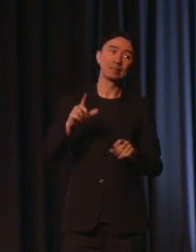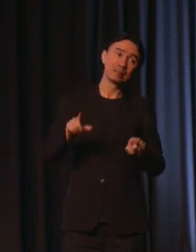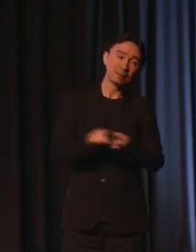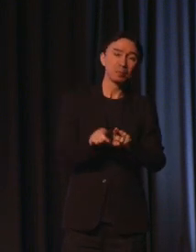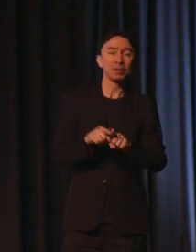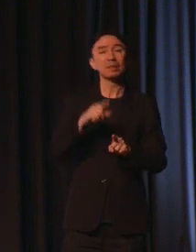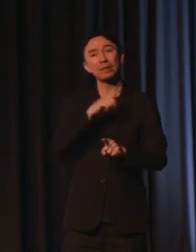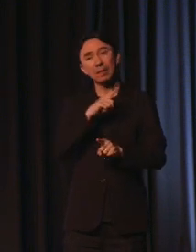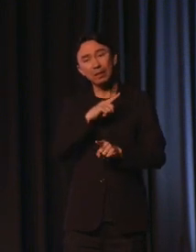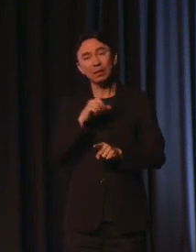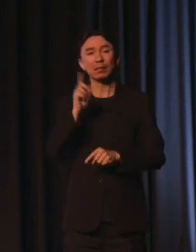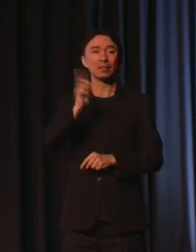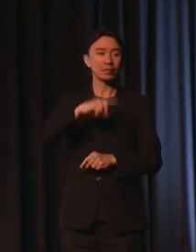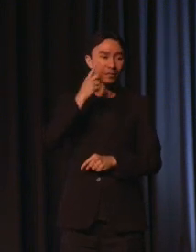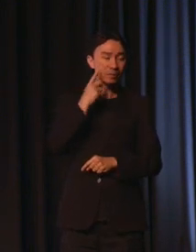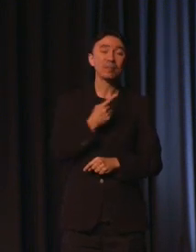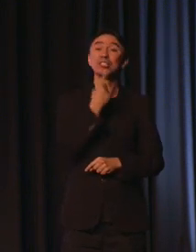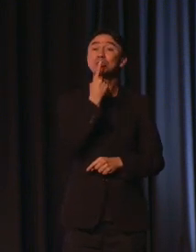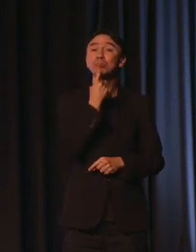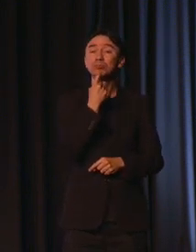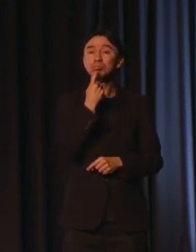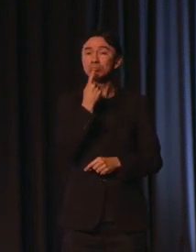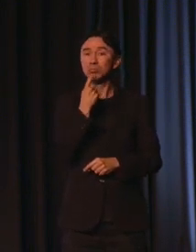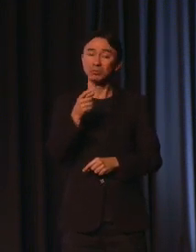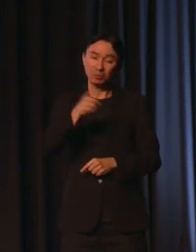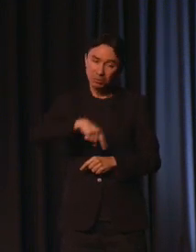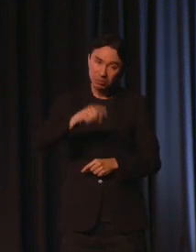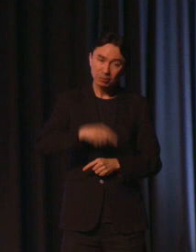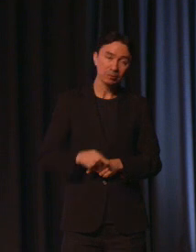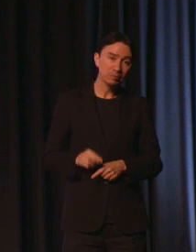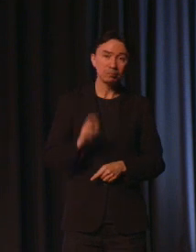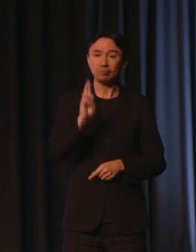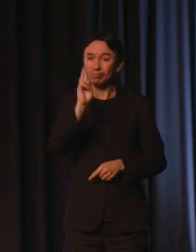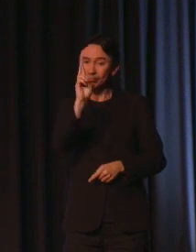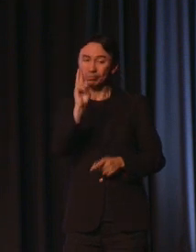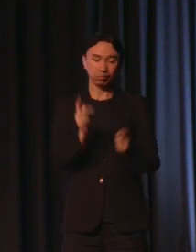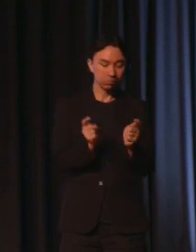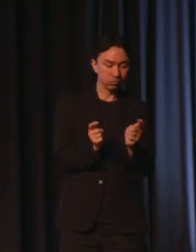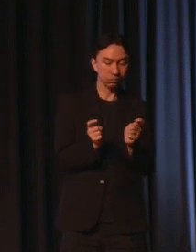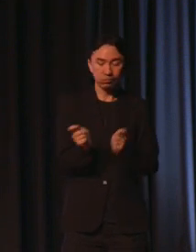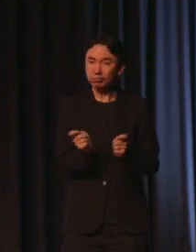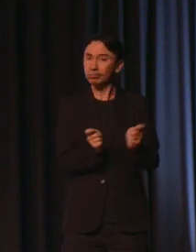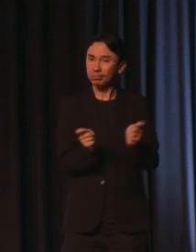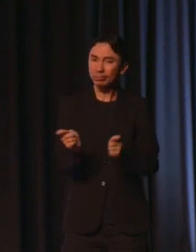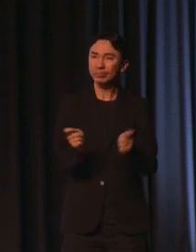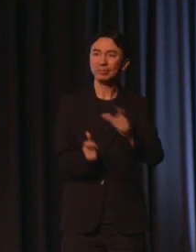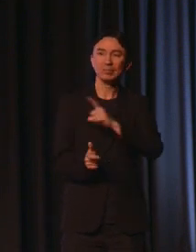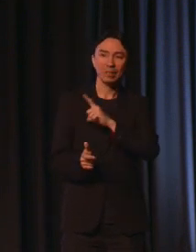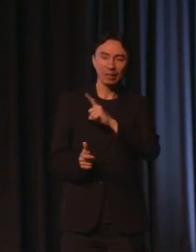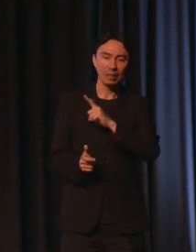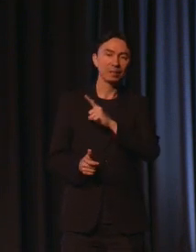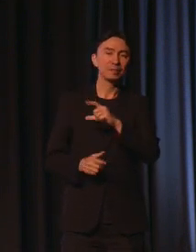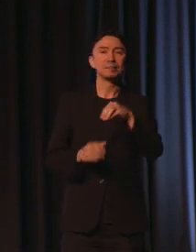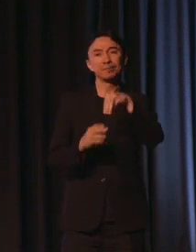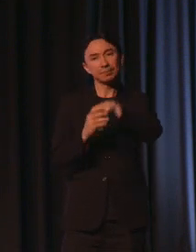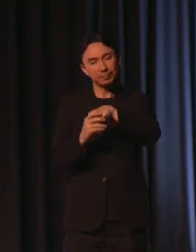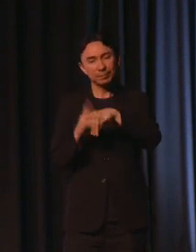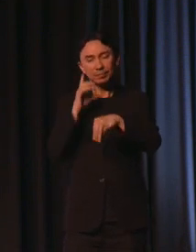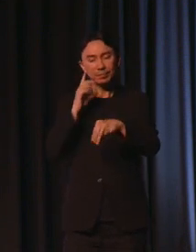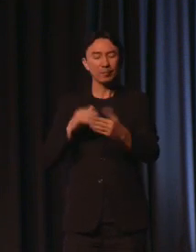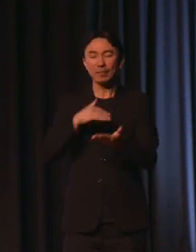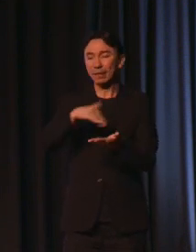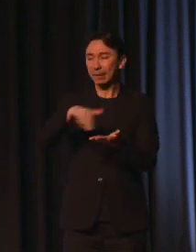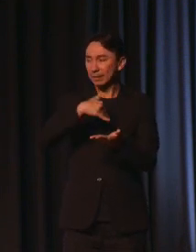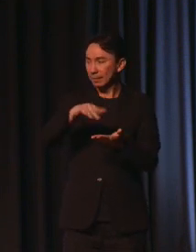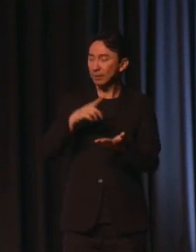algumas ações que nós executamos, né, dentro da Secretaria. Planejar e